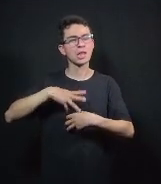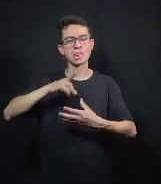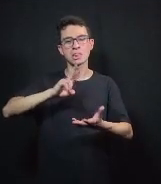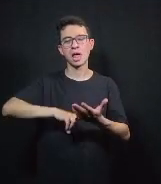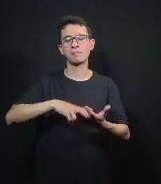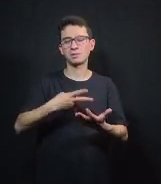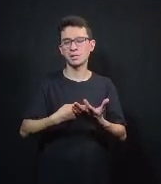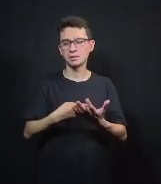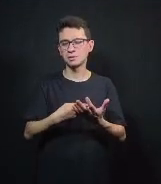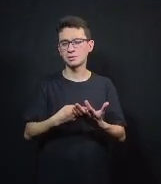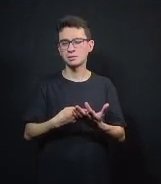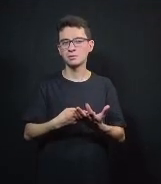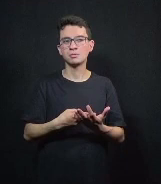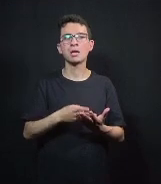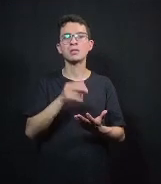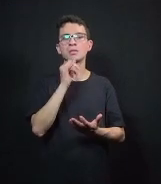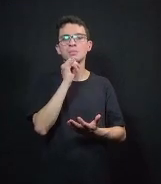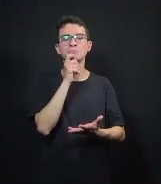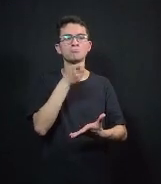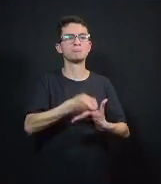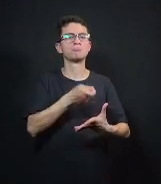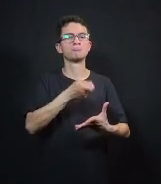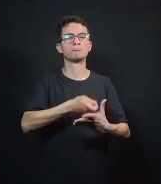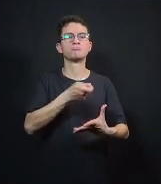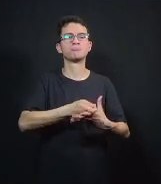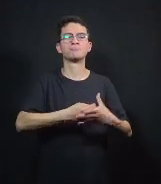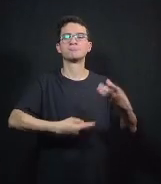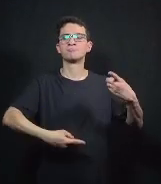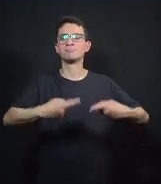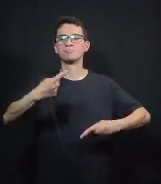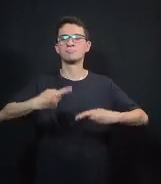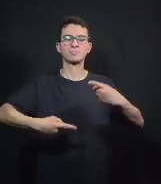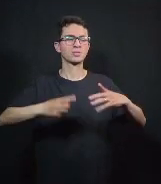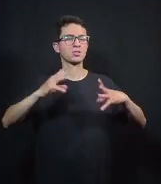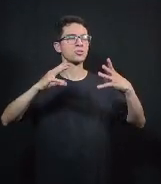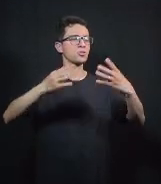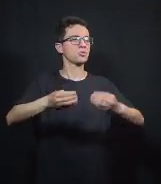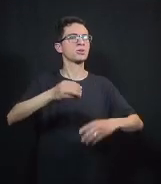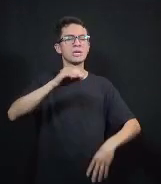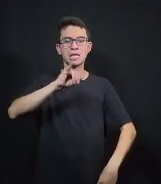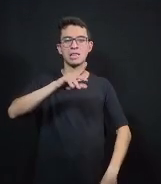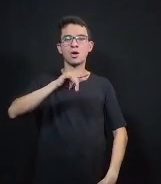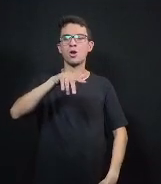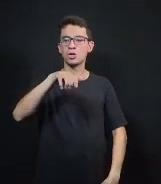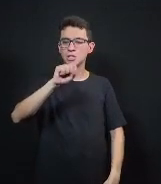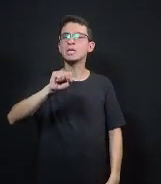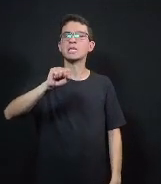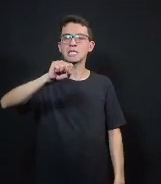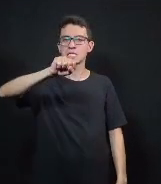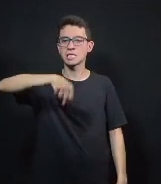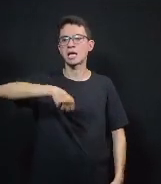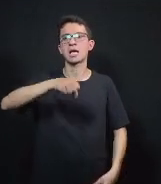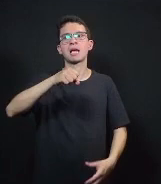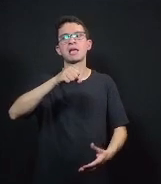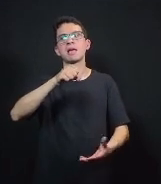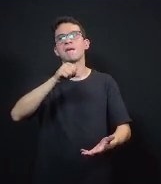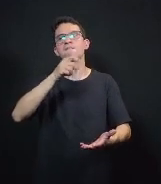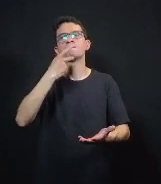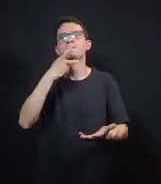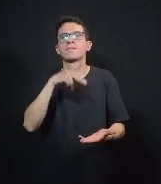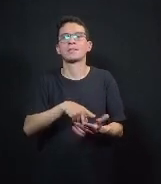ao martelar os fatos políticos nas ideologias, às vezes vão longe demais e mente. E o fato desaparece e